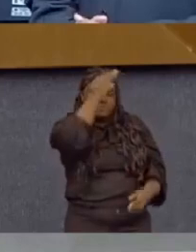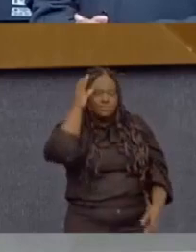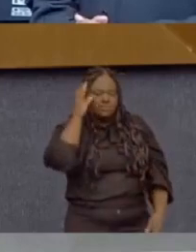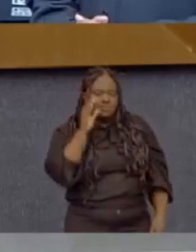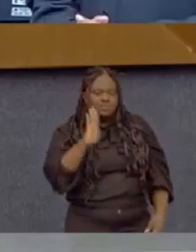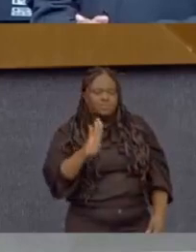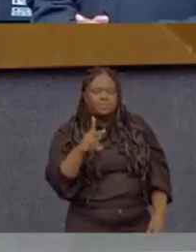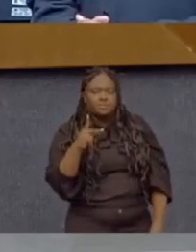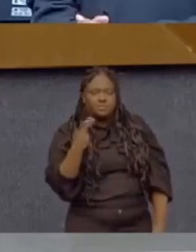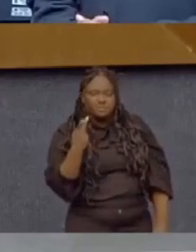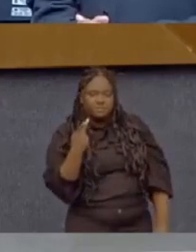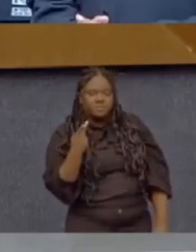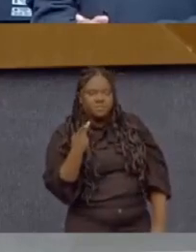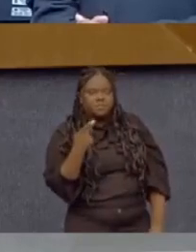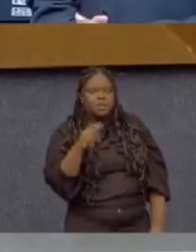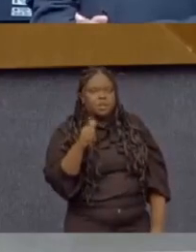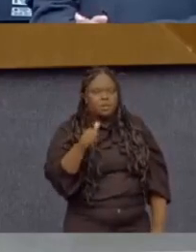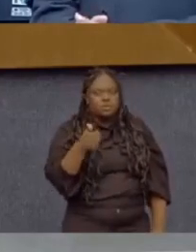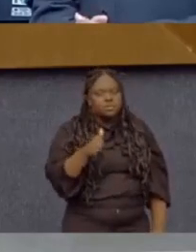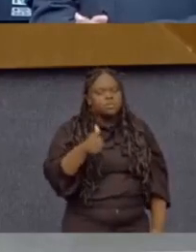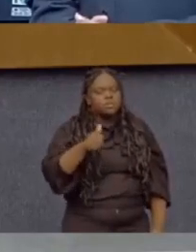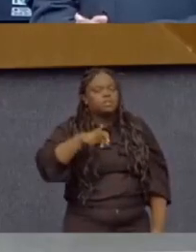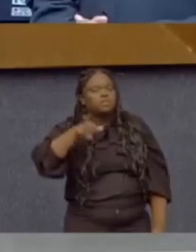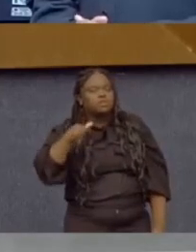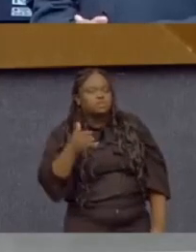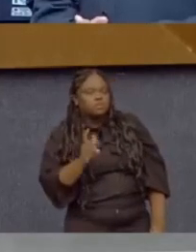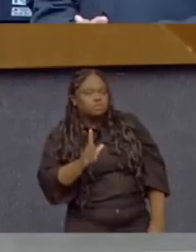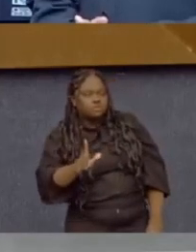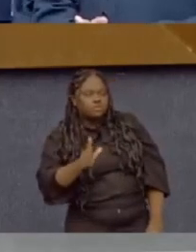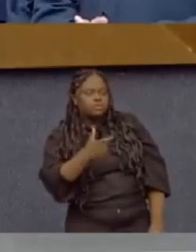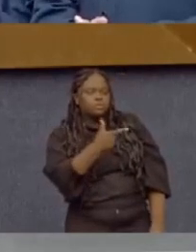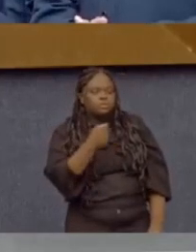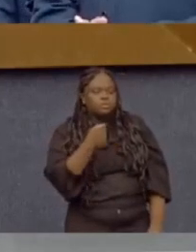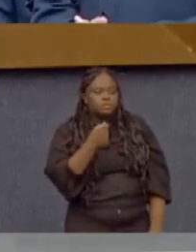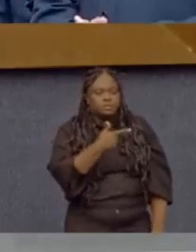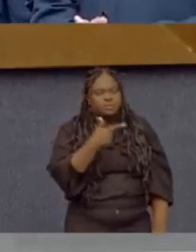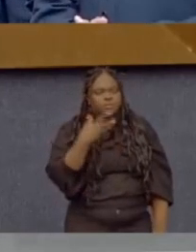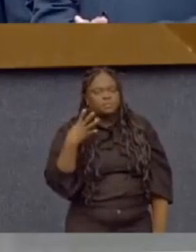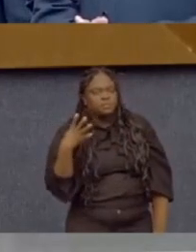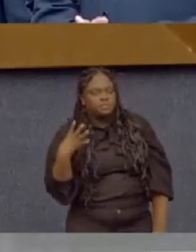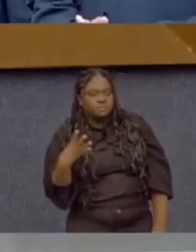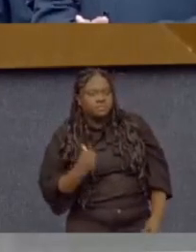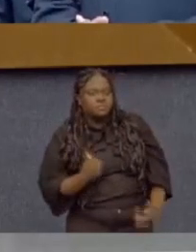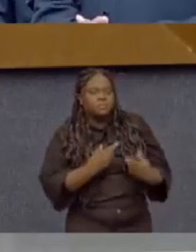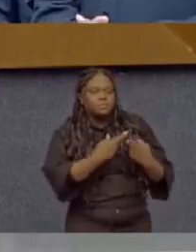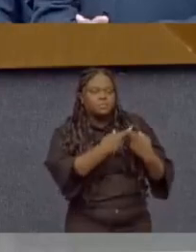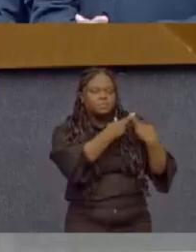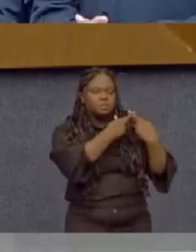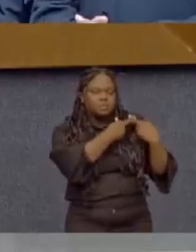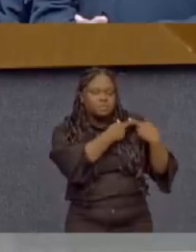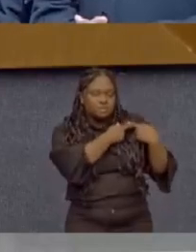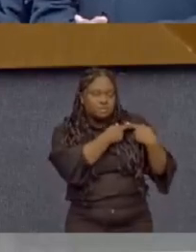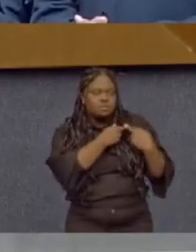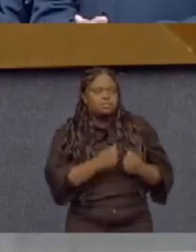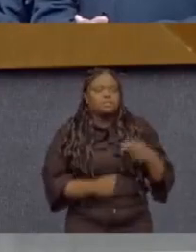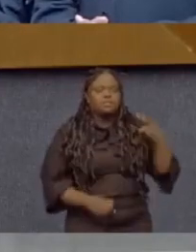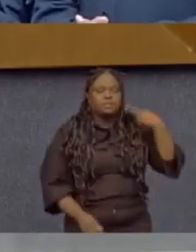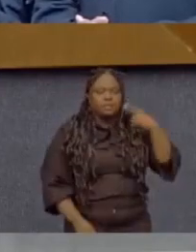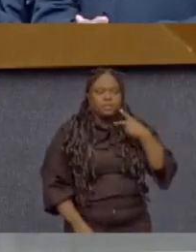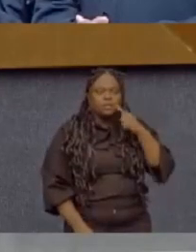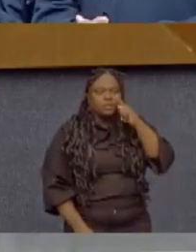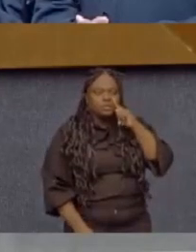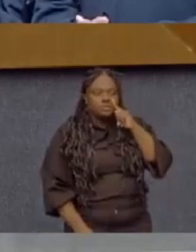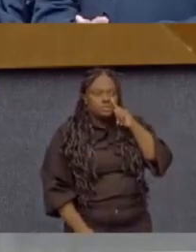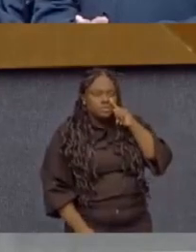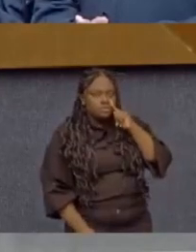Câmara Municipal de Belo Horizonte, 11 de julho de 2024. Autor da proposição, vereador